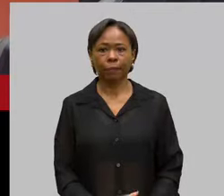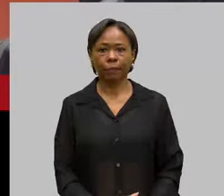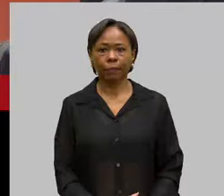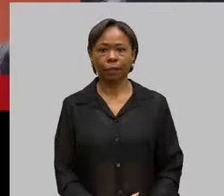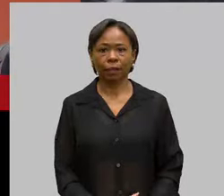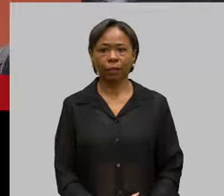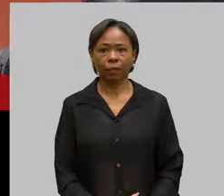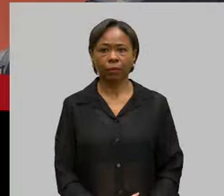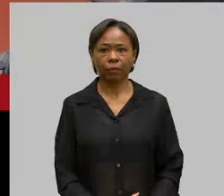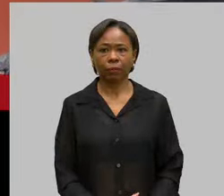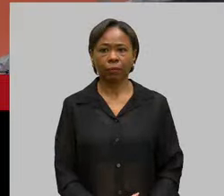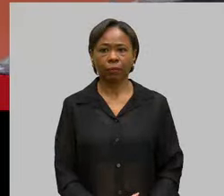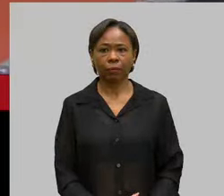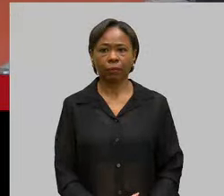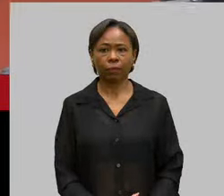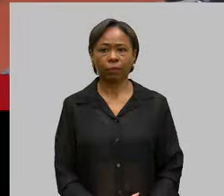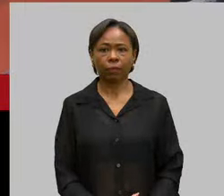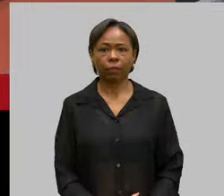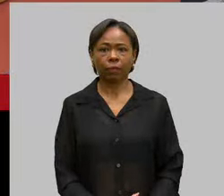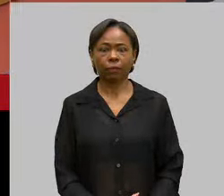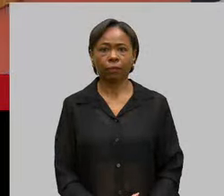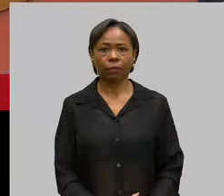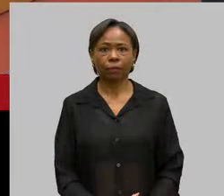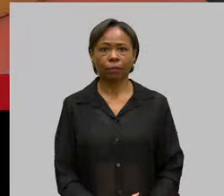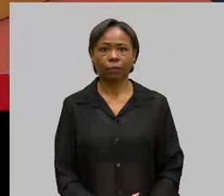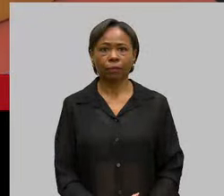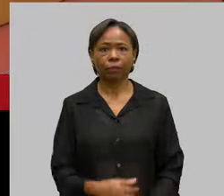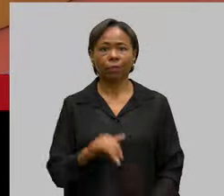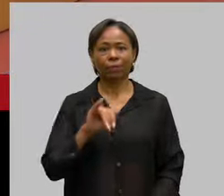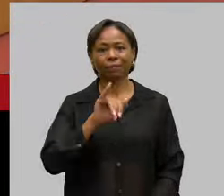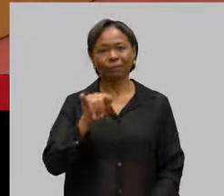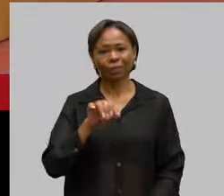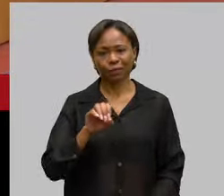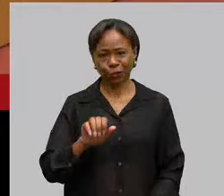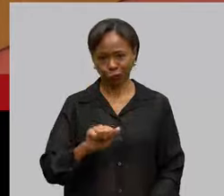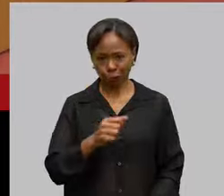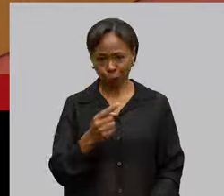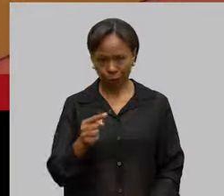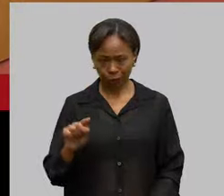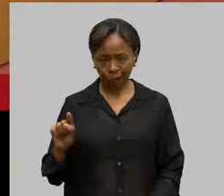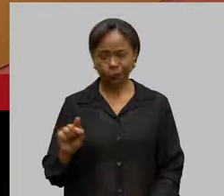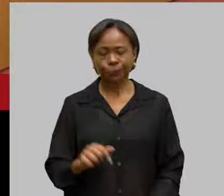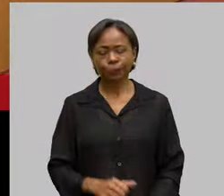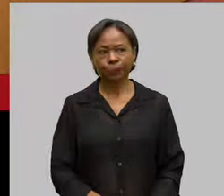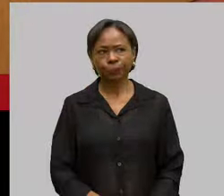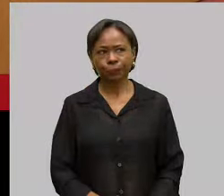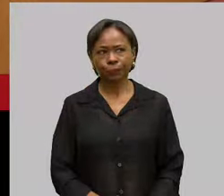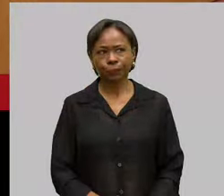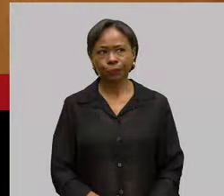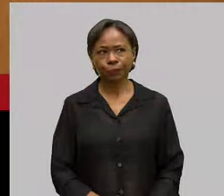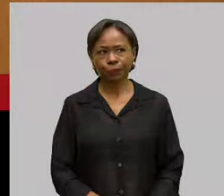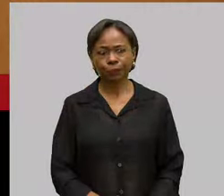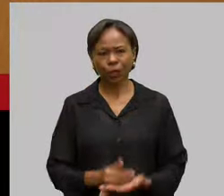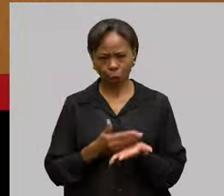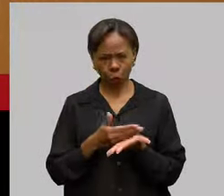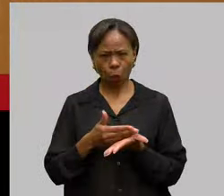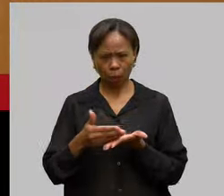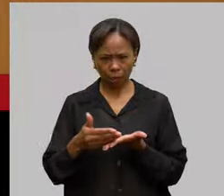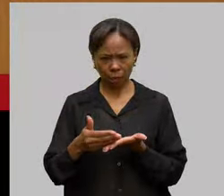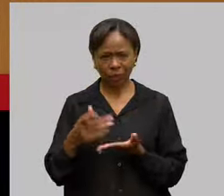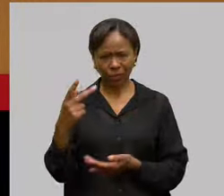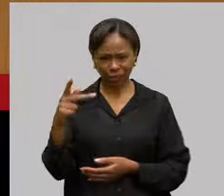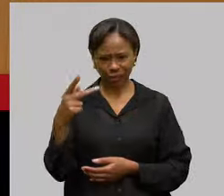você da mesa né F Dr João Carlos eh no início da palestra do